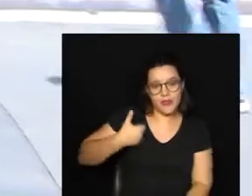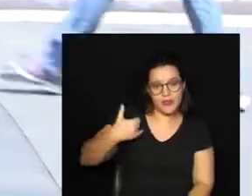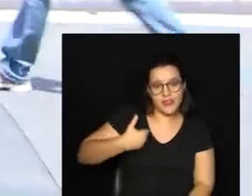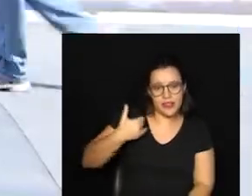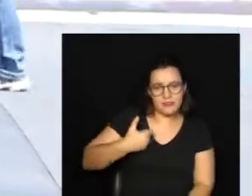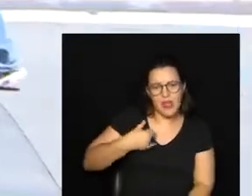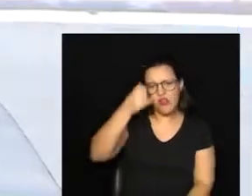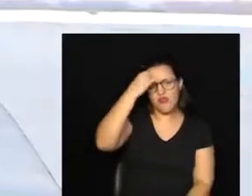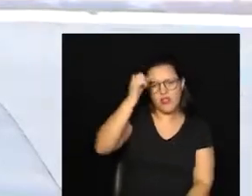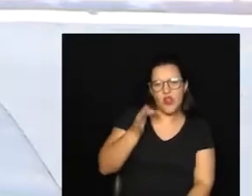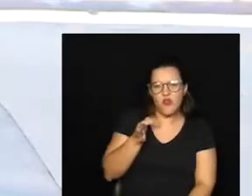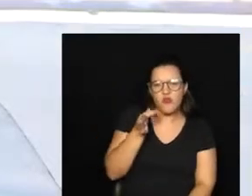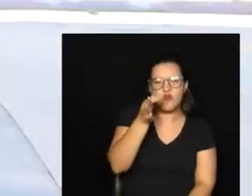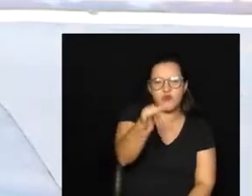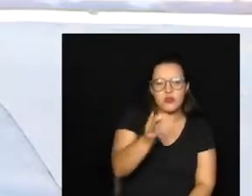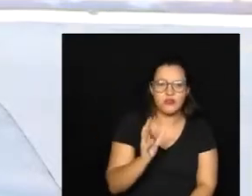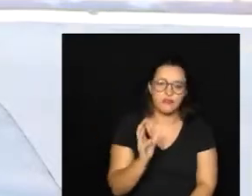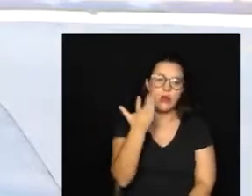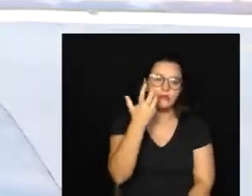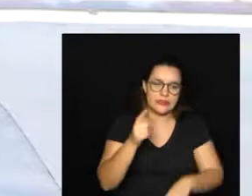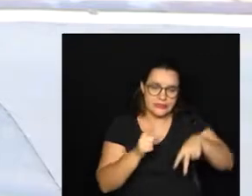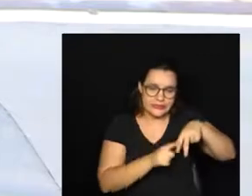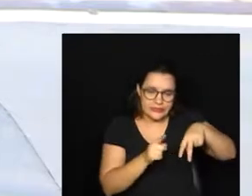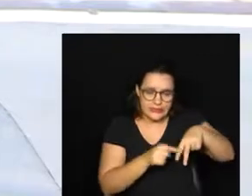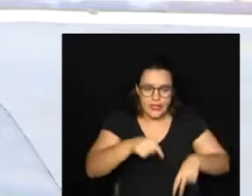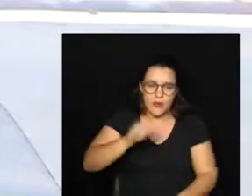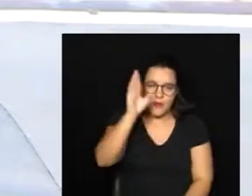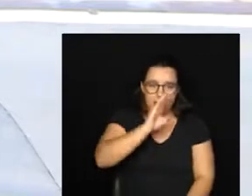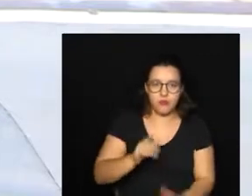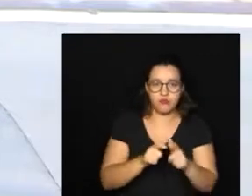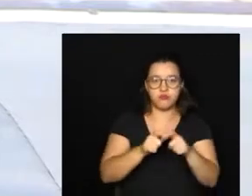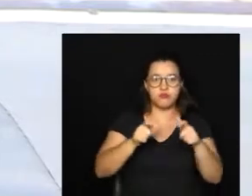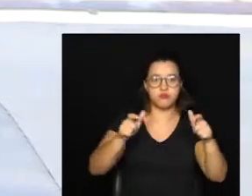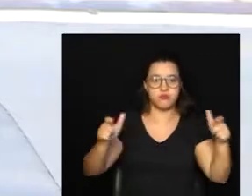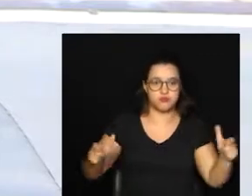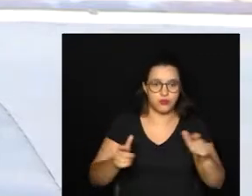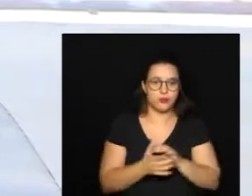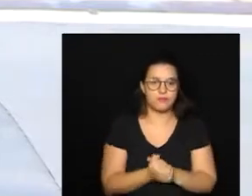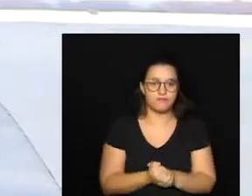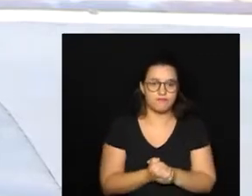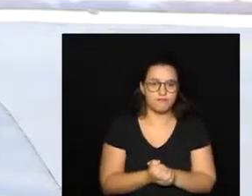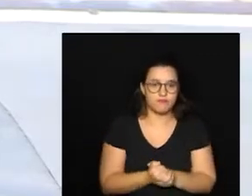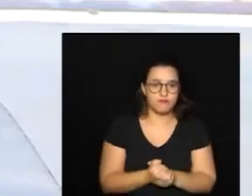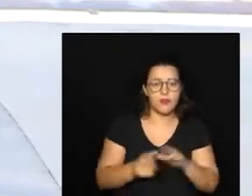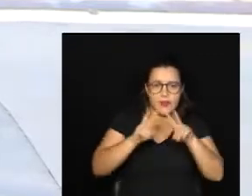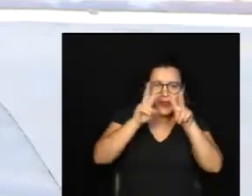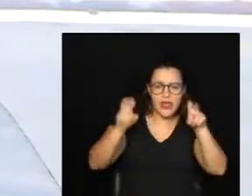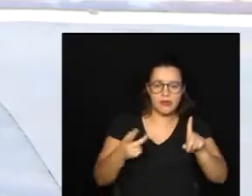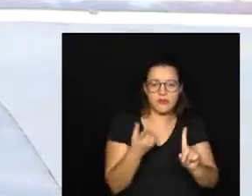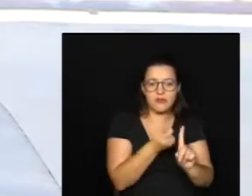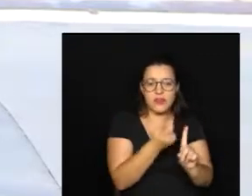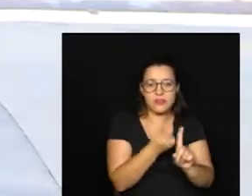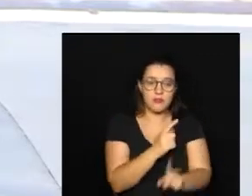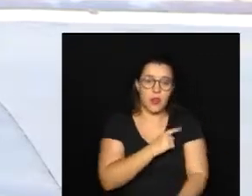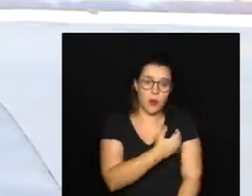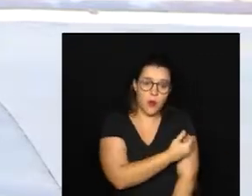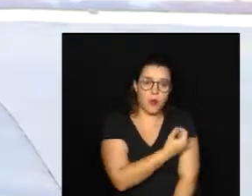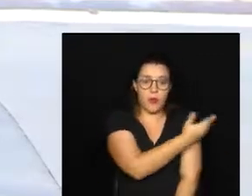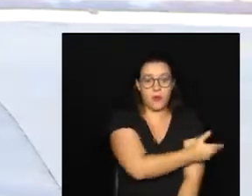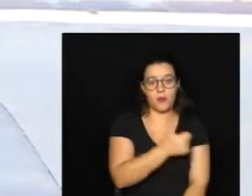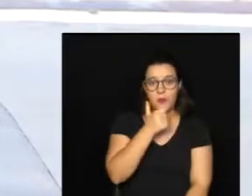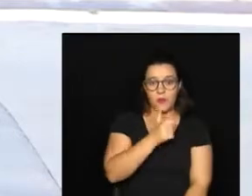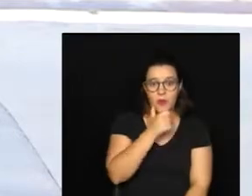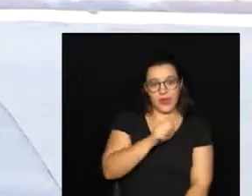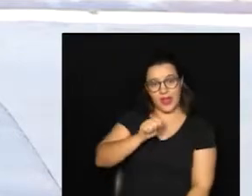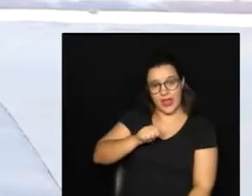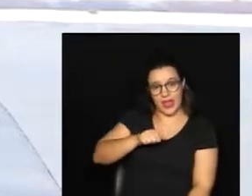ocorra nenhum tipo de surto aqui no Brasil. Para a gente conversar um pouco mais a respeito dessa campanha de vacinação, aqui ao meu lado está a Ana